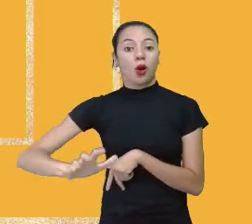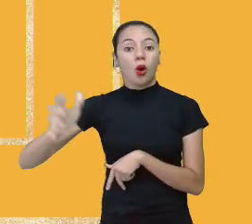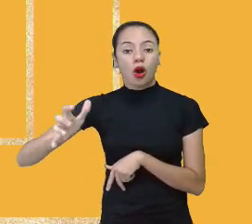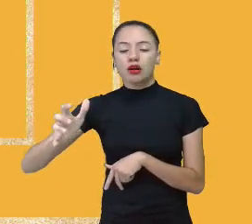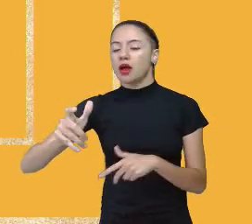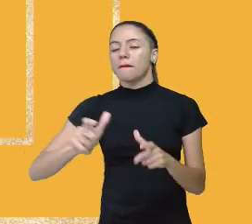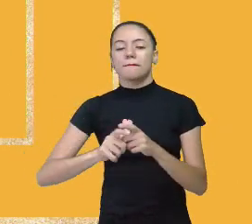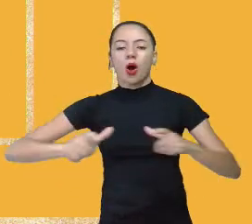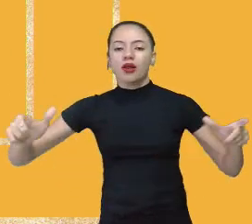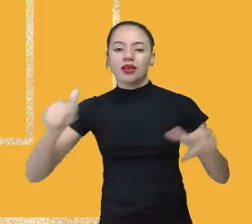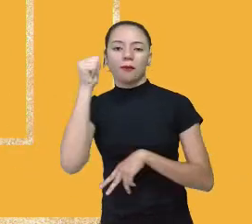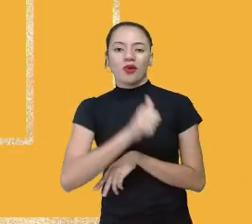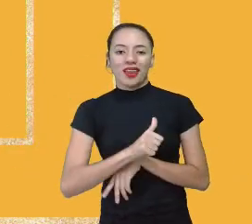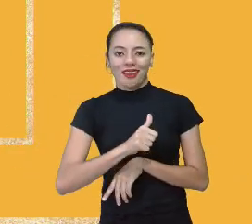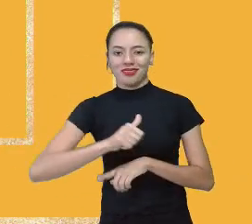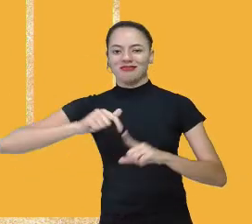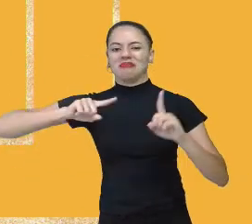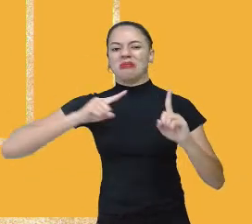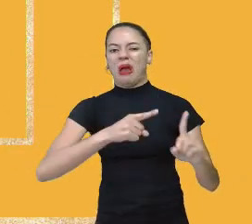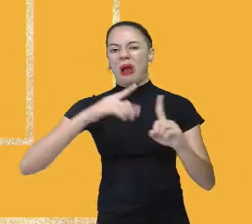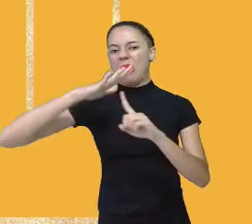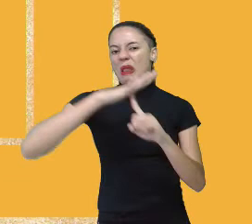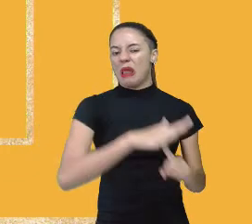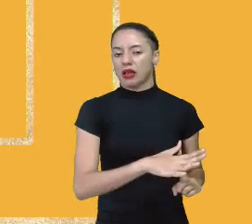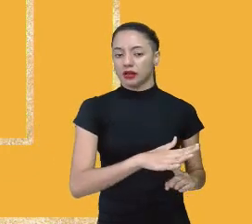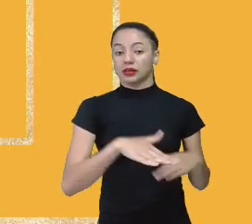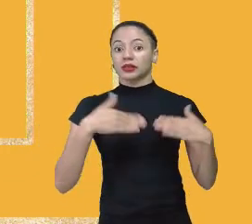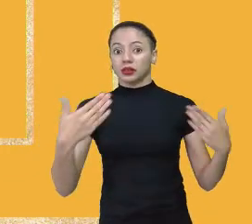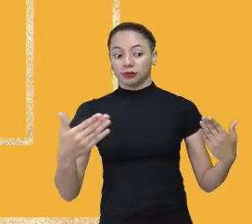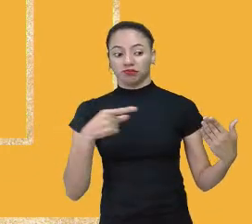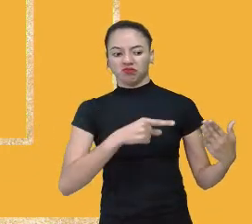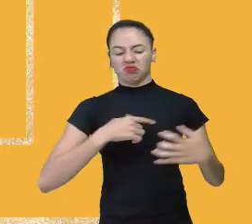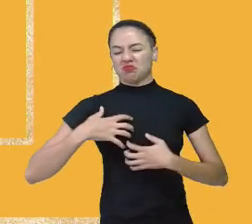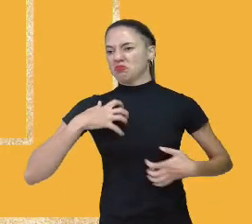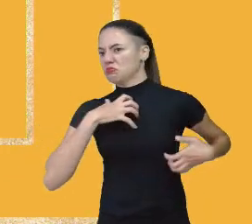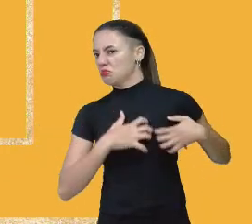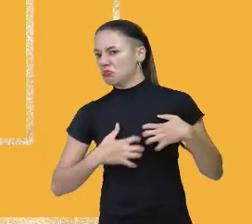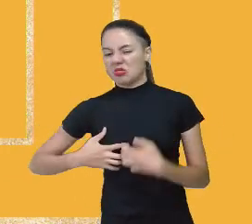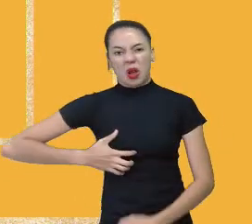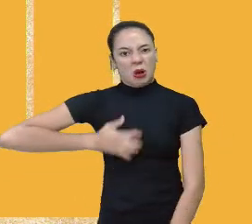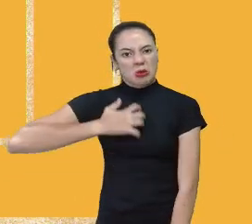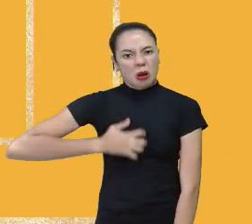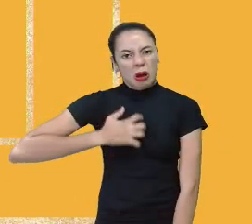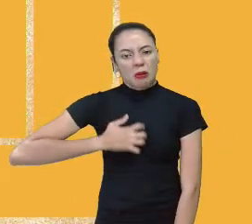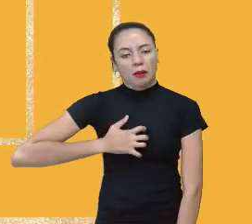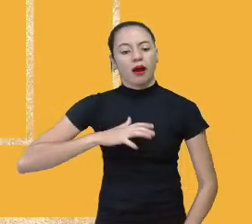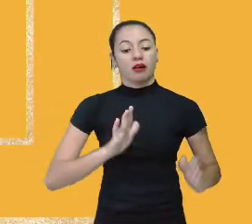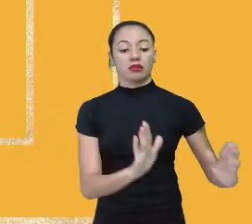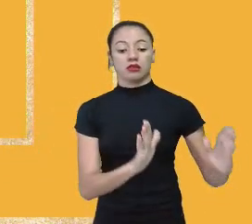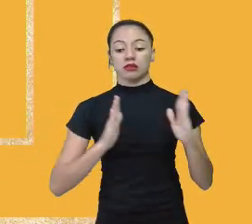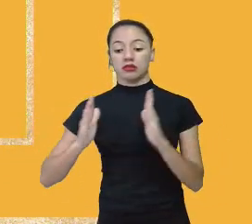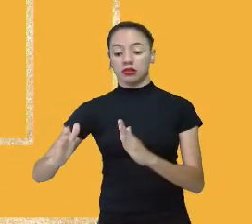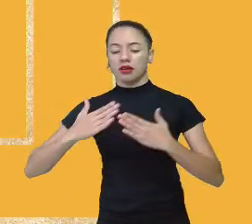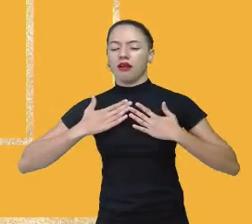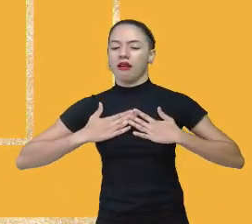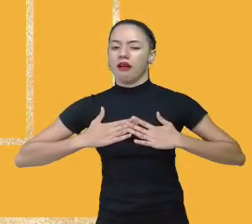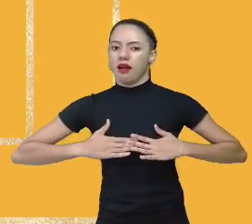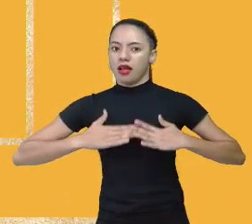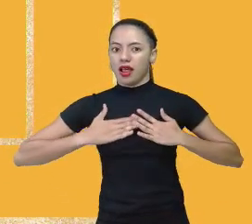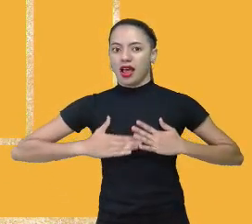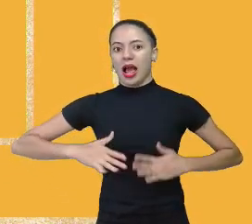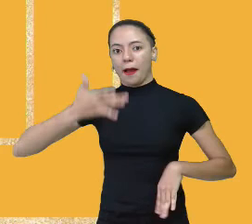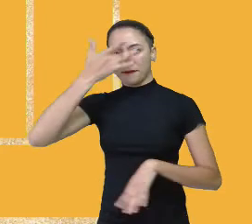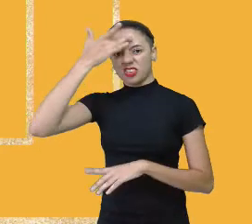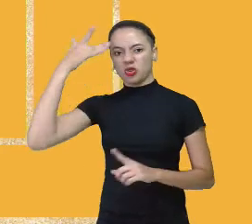são abusadas, tá? Passou essa explosão, que o ânimo se acalmou, o agressor vai e entra nesse